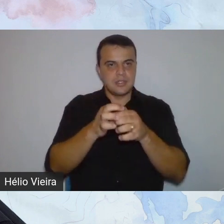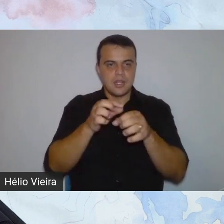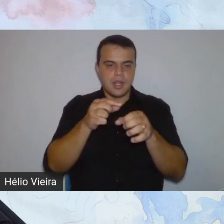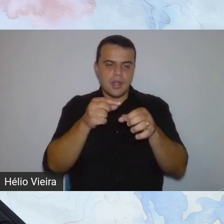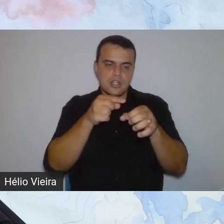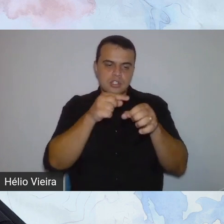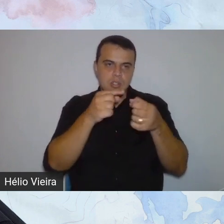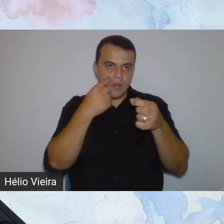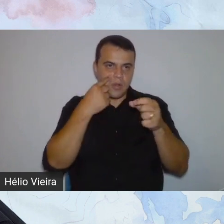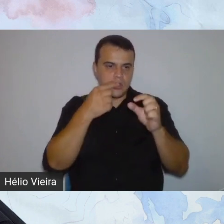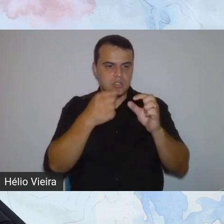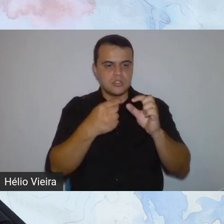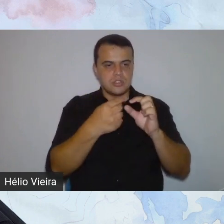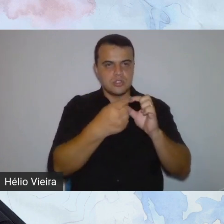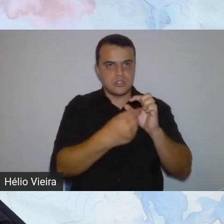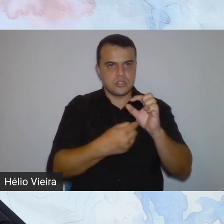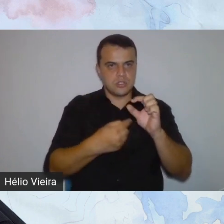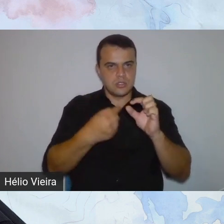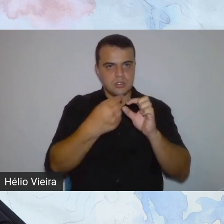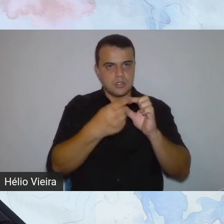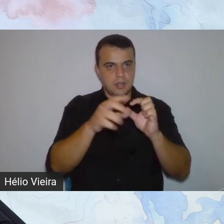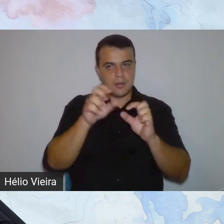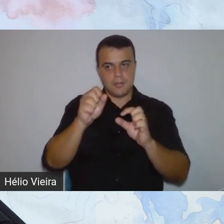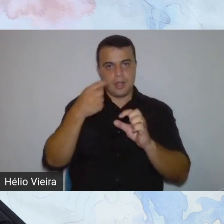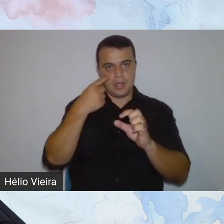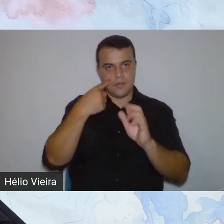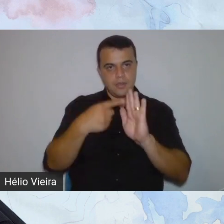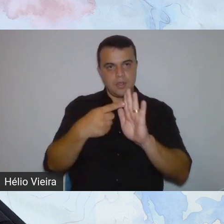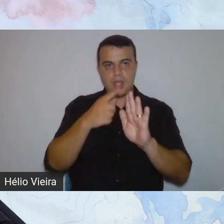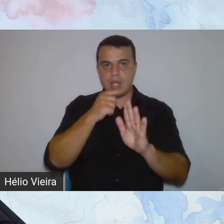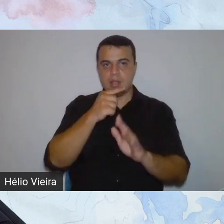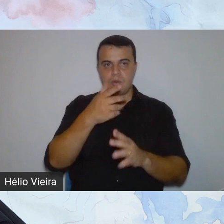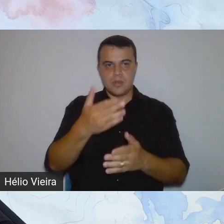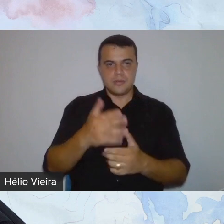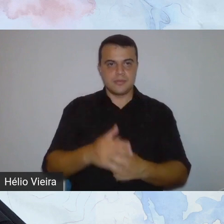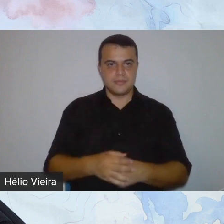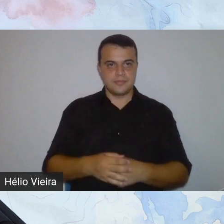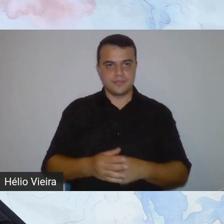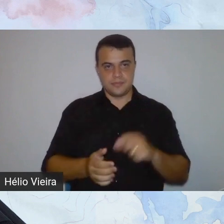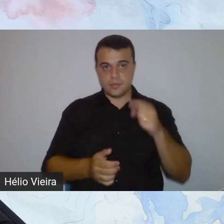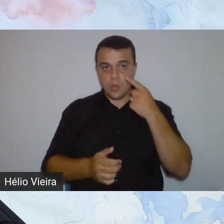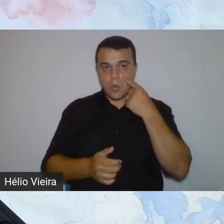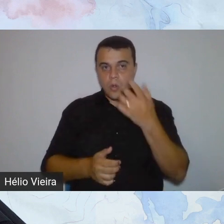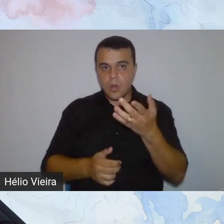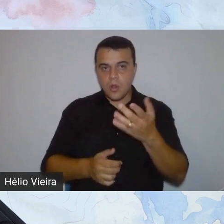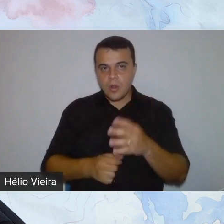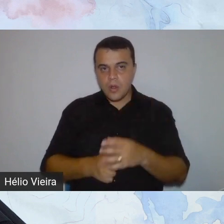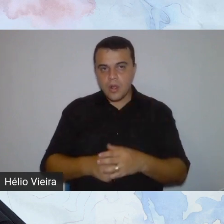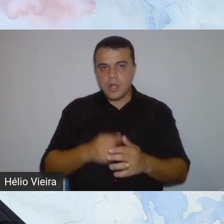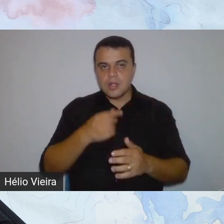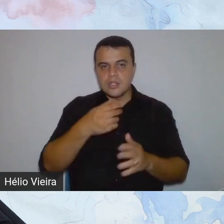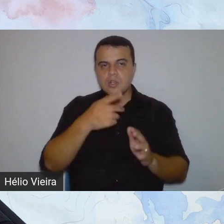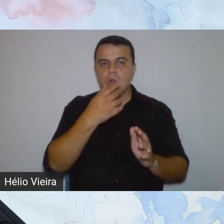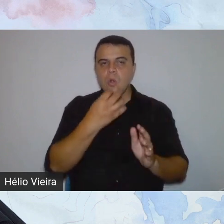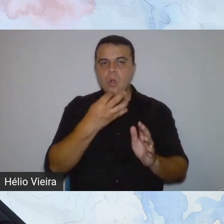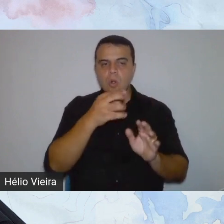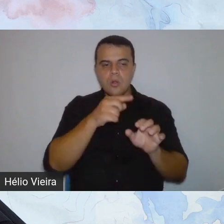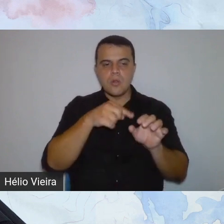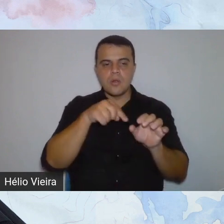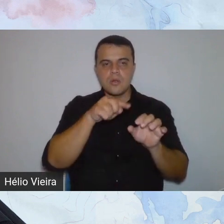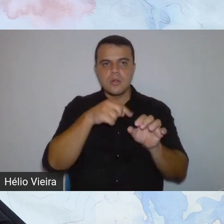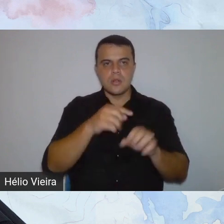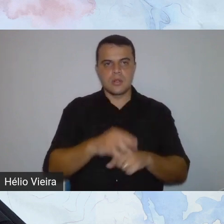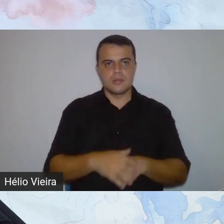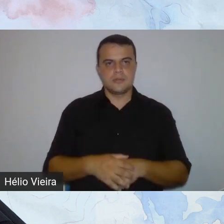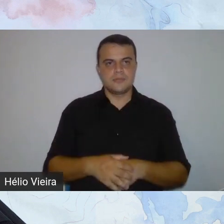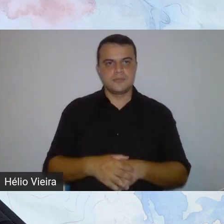da tampinha, pego uma tampinha. Vou até pegar minha tampinha d'água para mostrar para vocês. Pego uma tampinha, passo tinta aqui na borda. E aí eu pego a minha